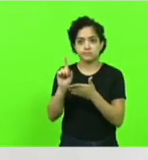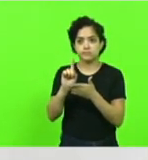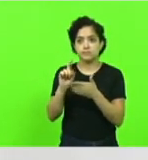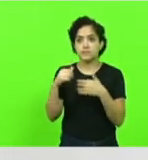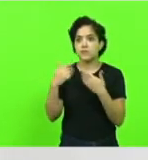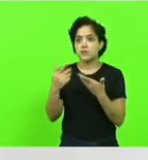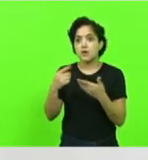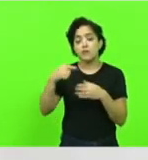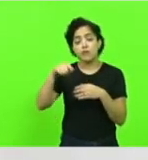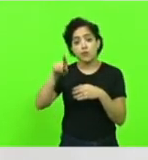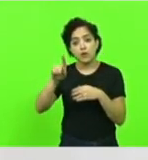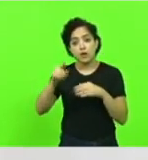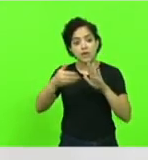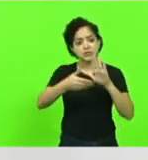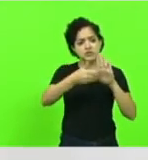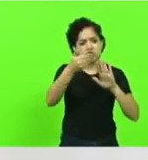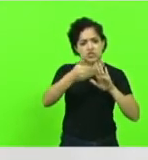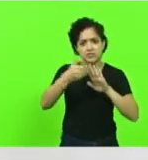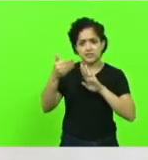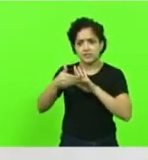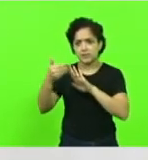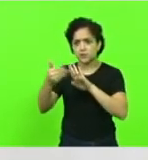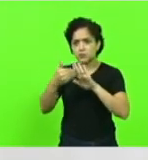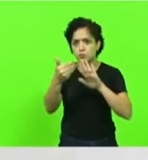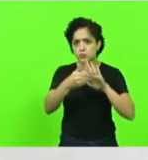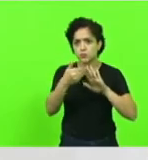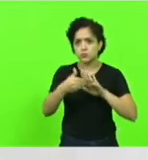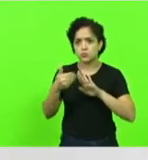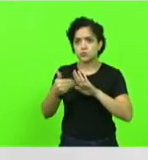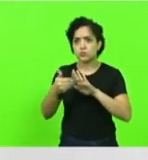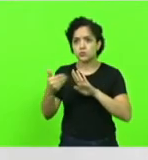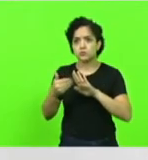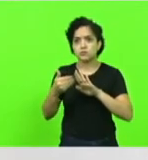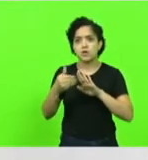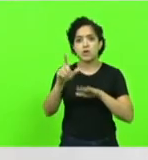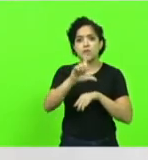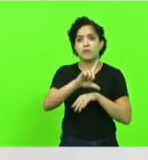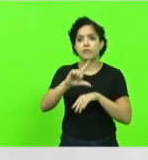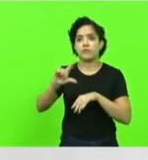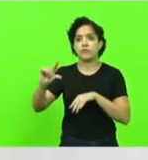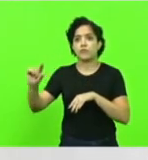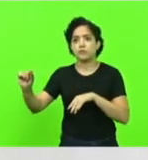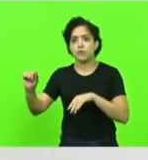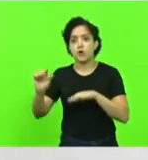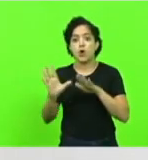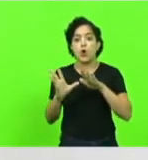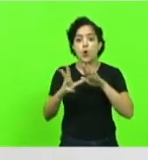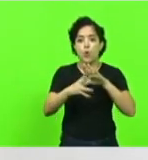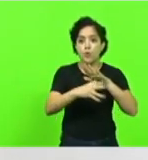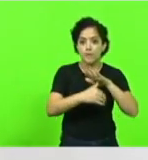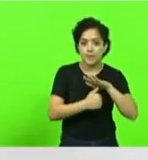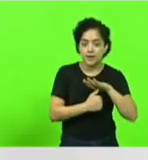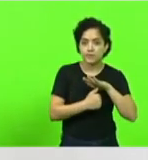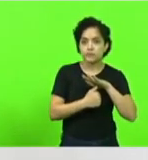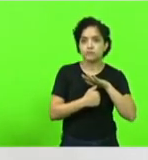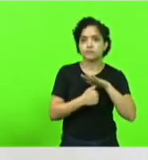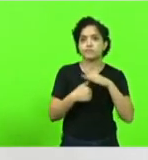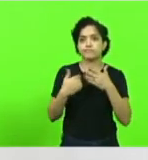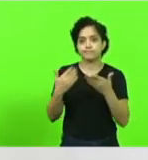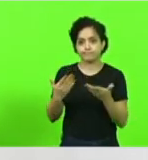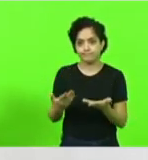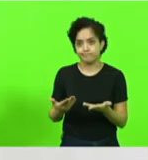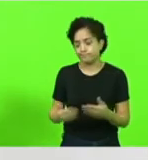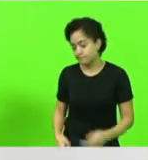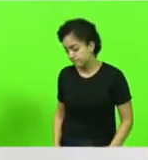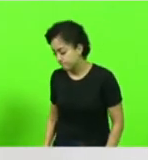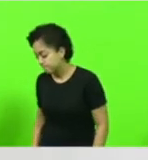lá, arrancaram as placas e foram embora, roubaram, roubaram,